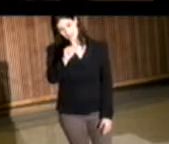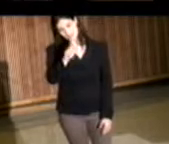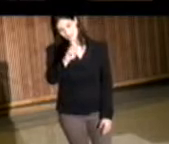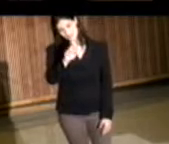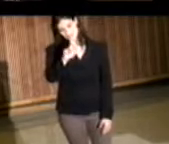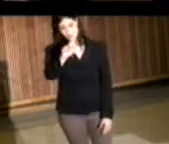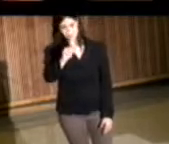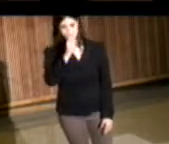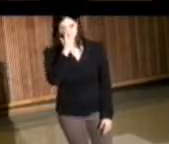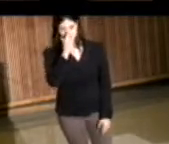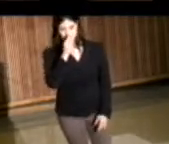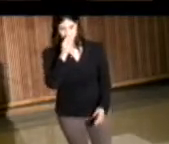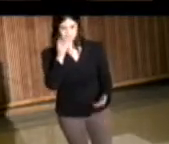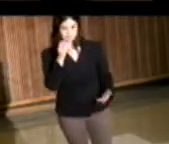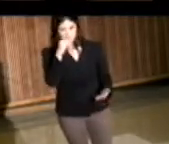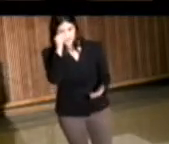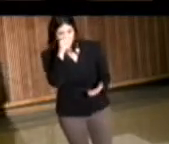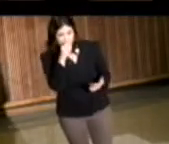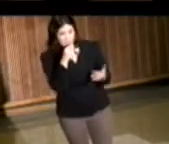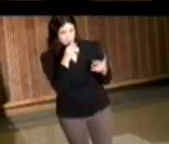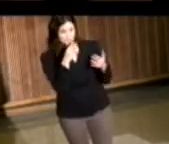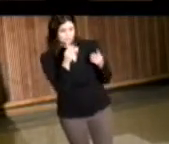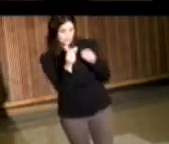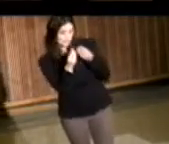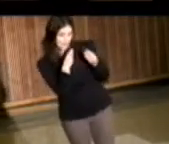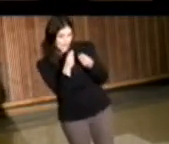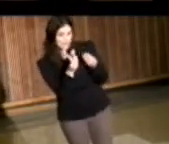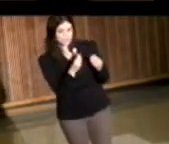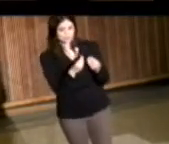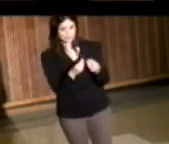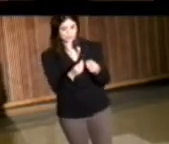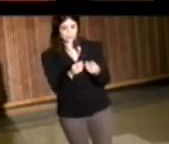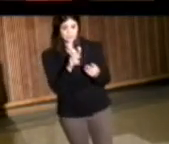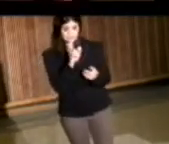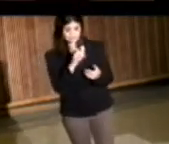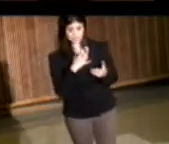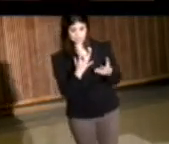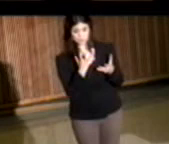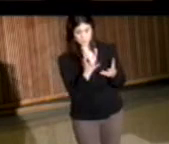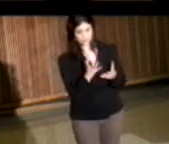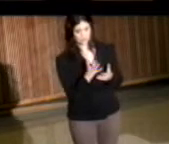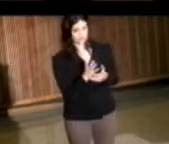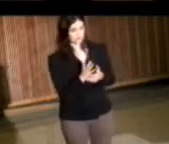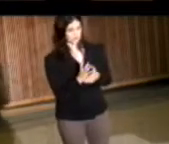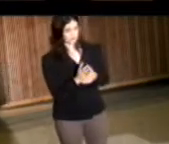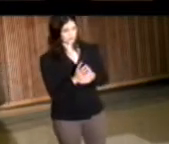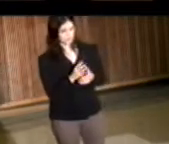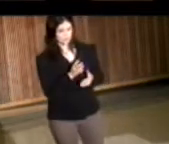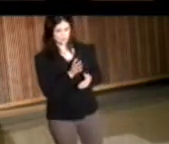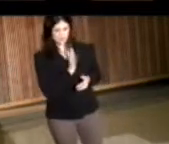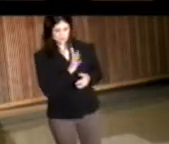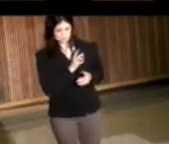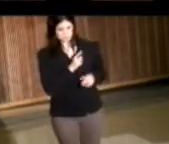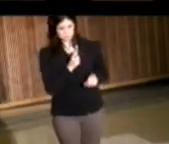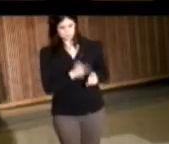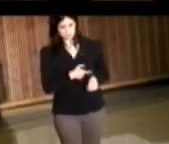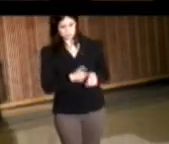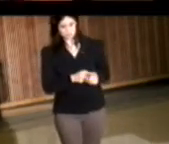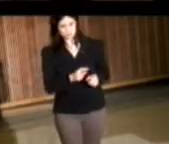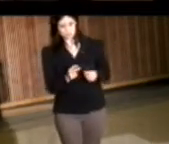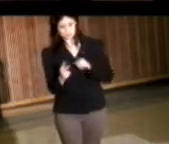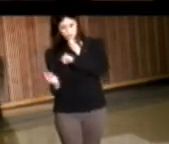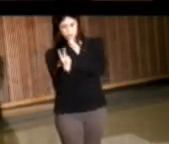mesmo a um animal. Envolva-o cuidadosamente com distrações, pequenos luxos,